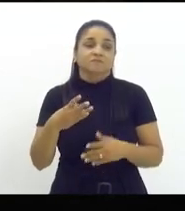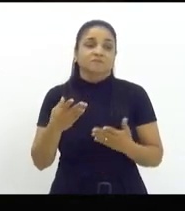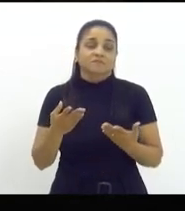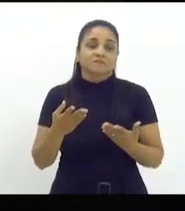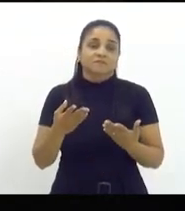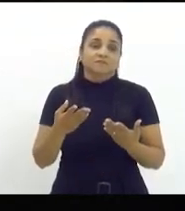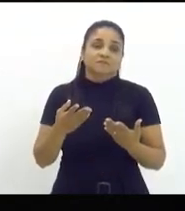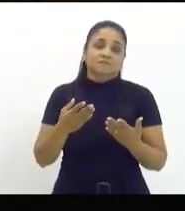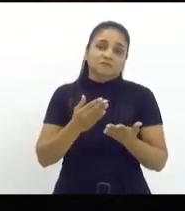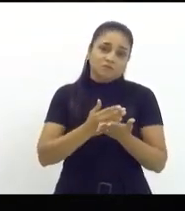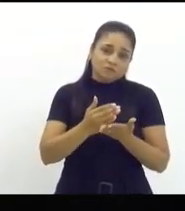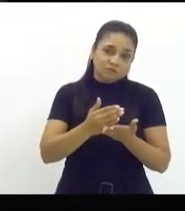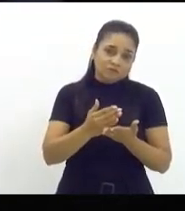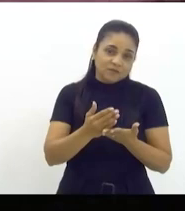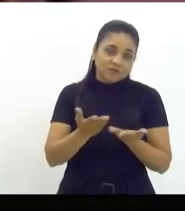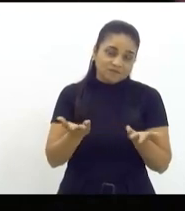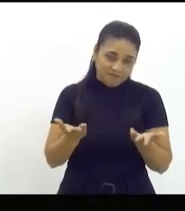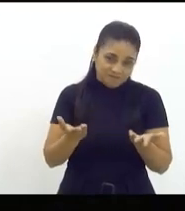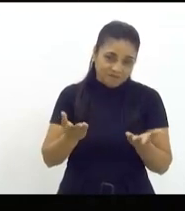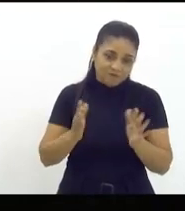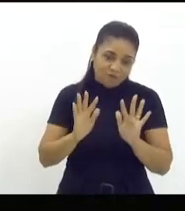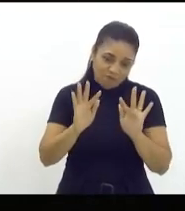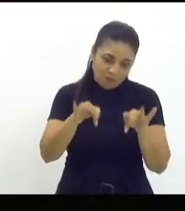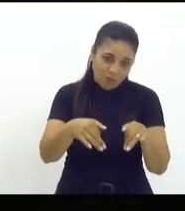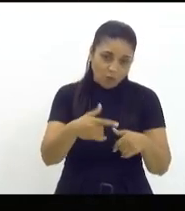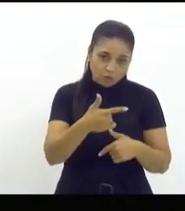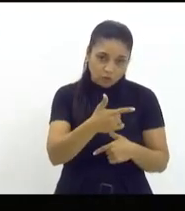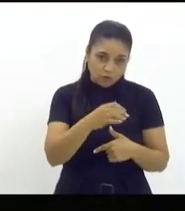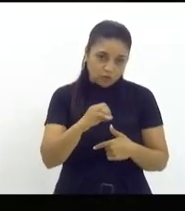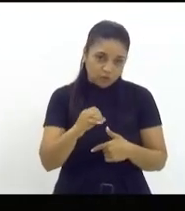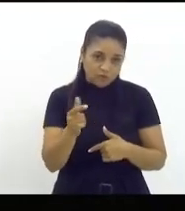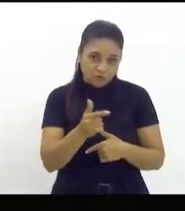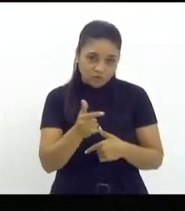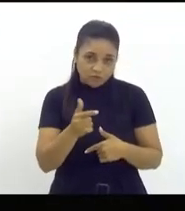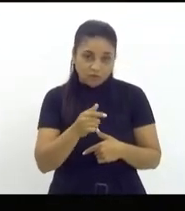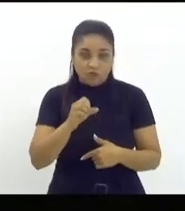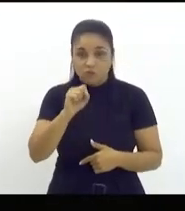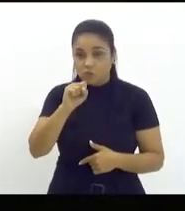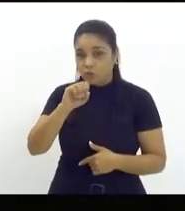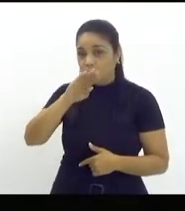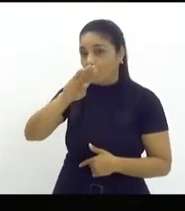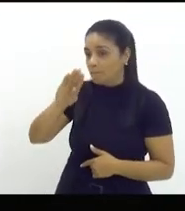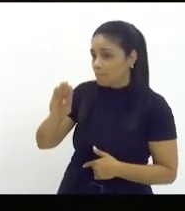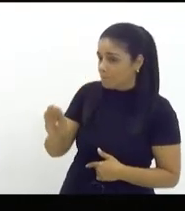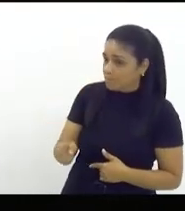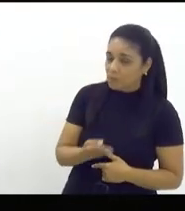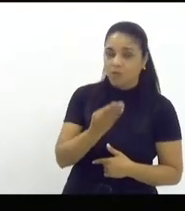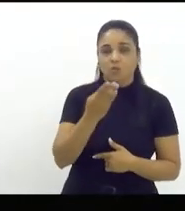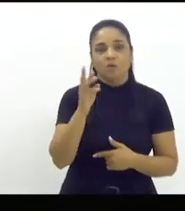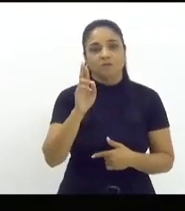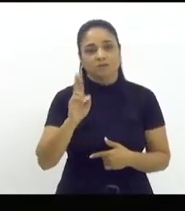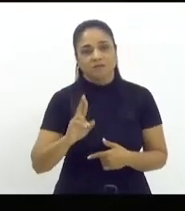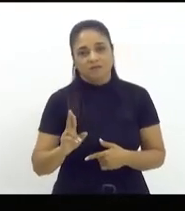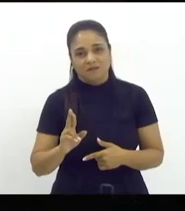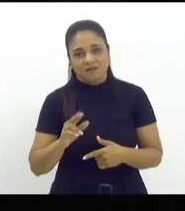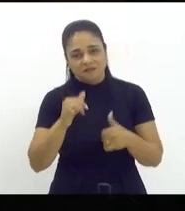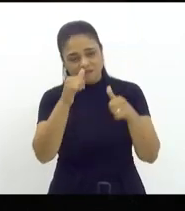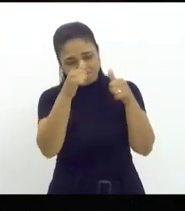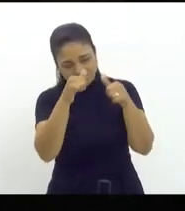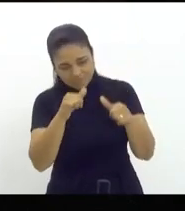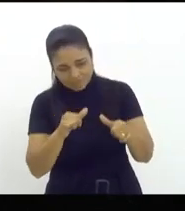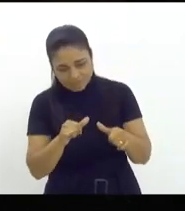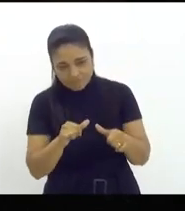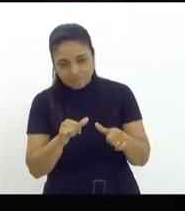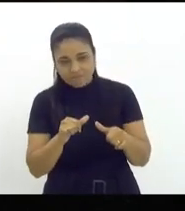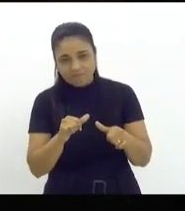mas projetado para esse ano na ordem de oito bilhões de reais então nas nossas análises a gente tem que